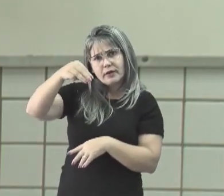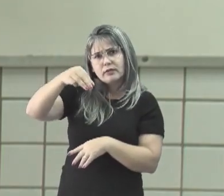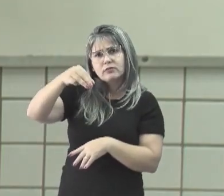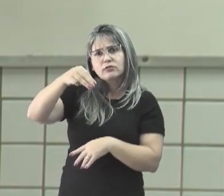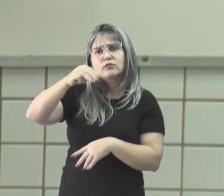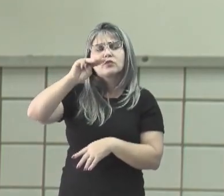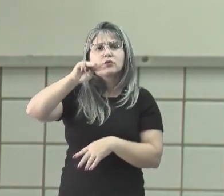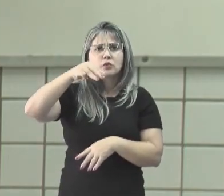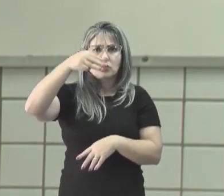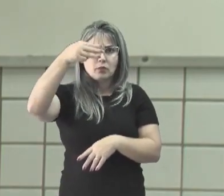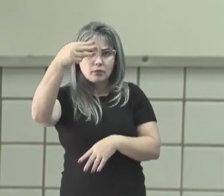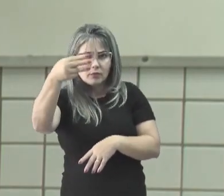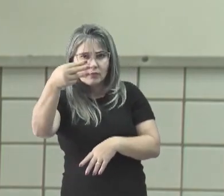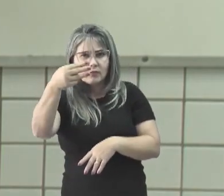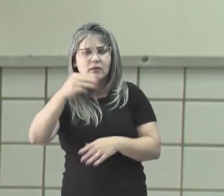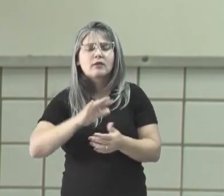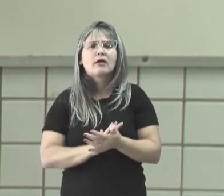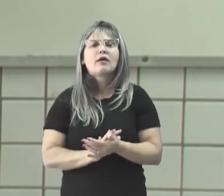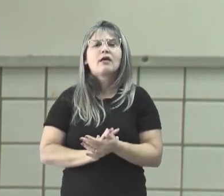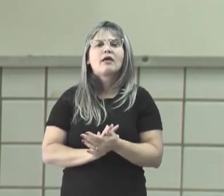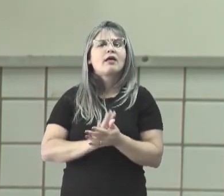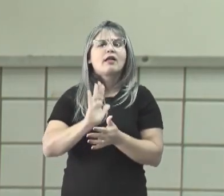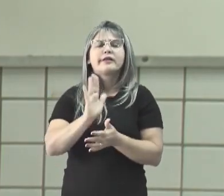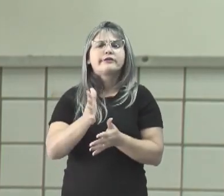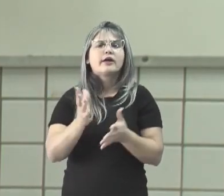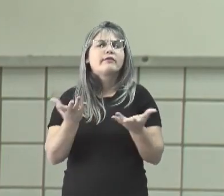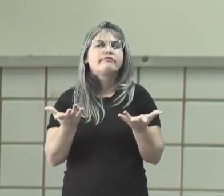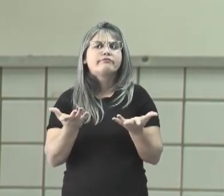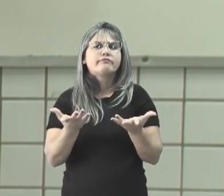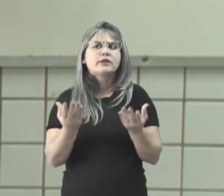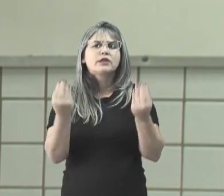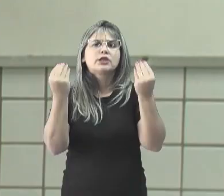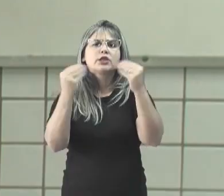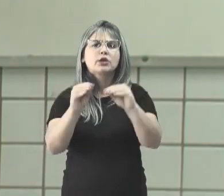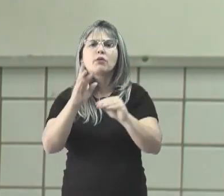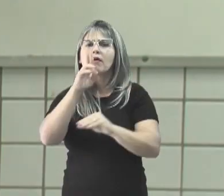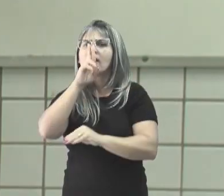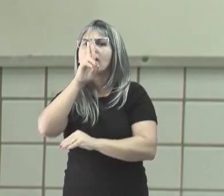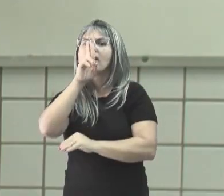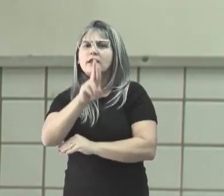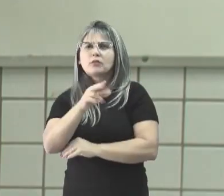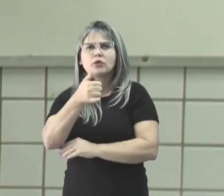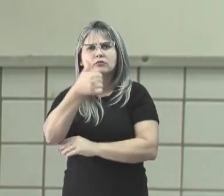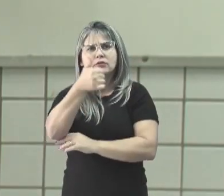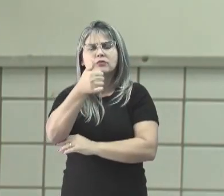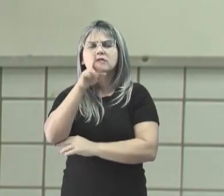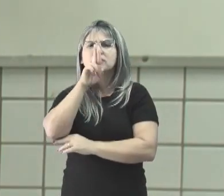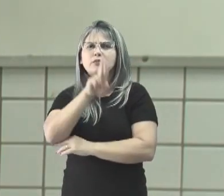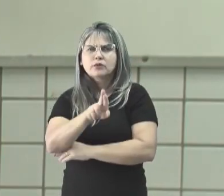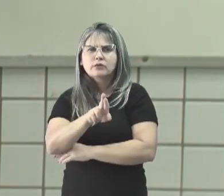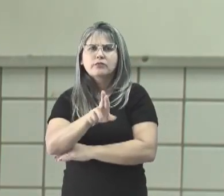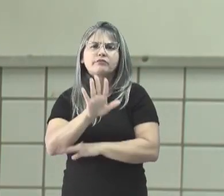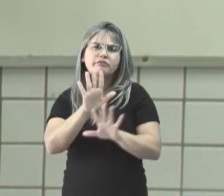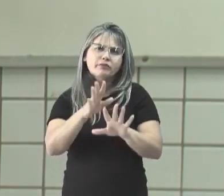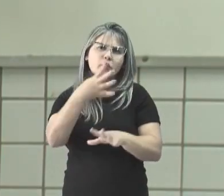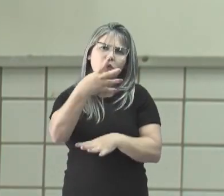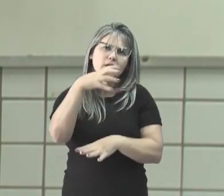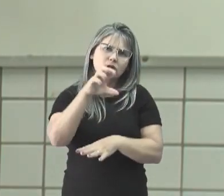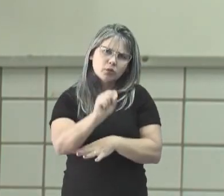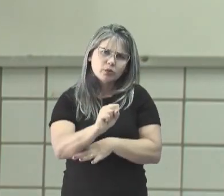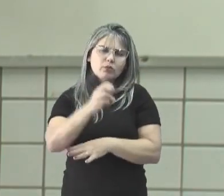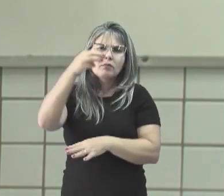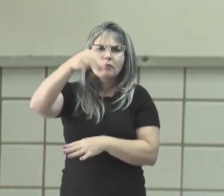já poupou você de fazer conta. Ele já disse, ó, o volume da piscina está aqui, 48 metros